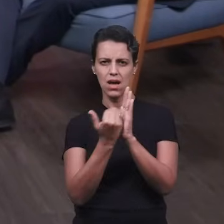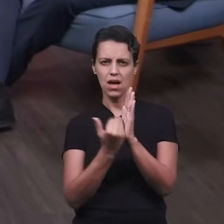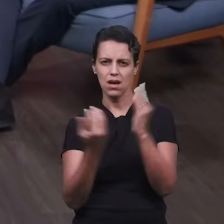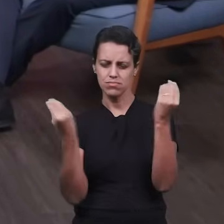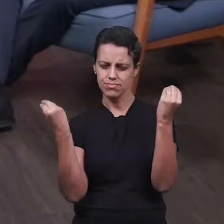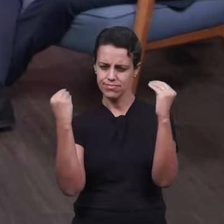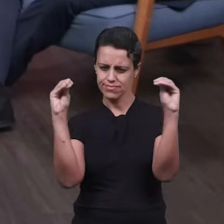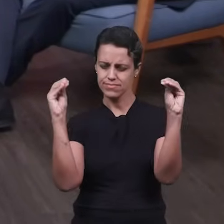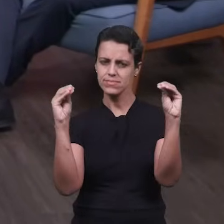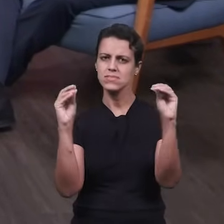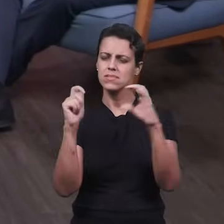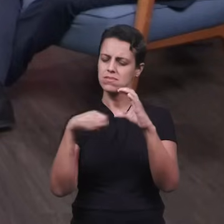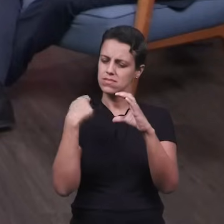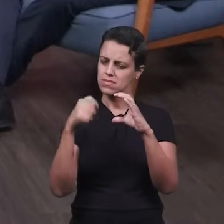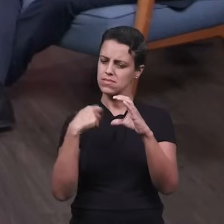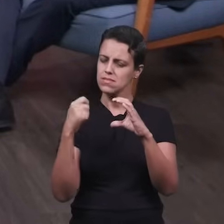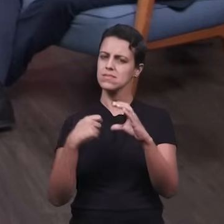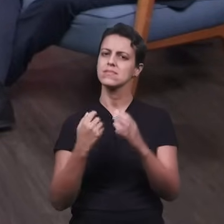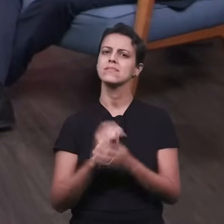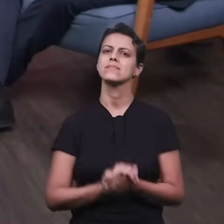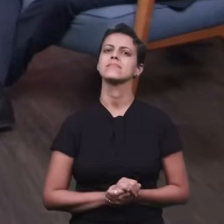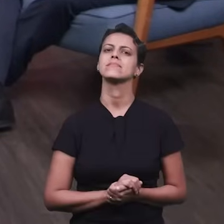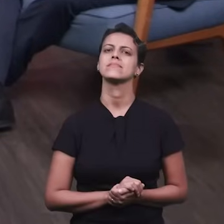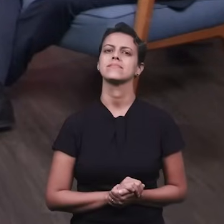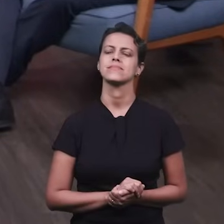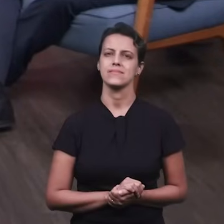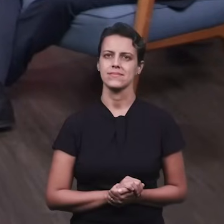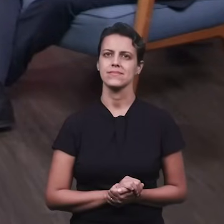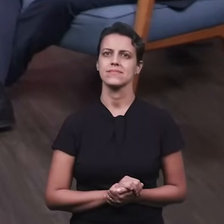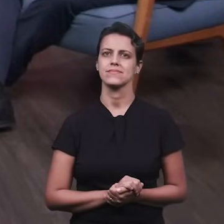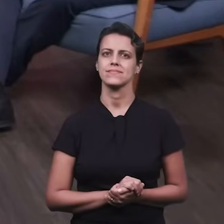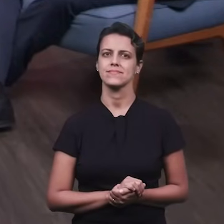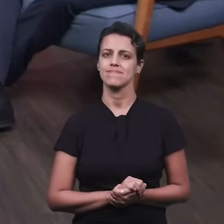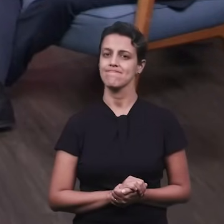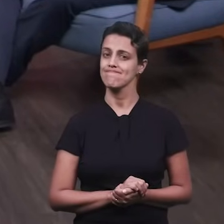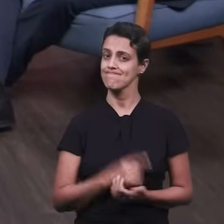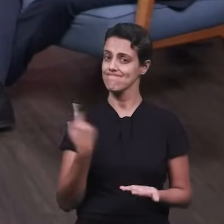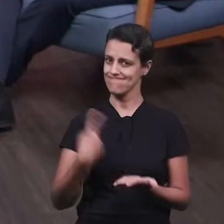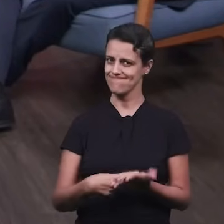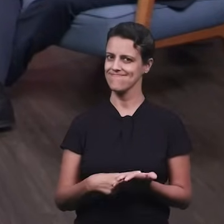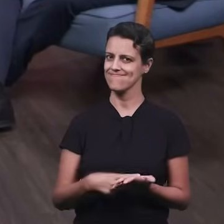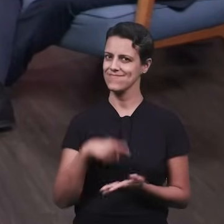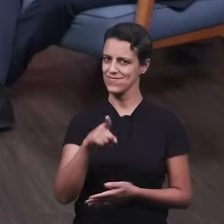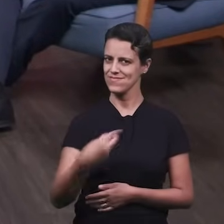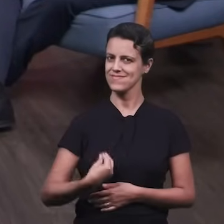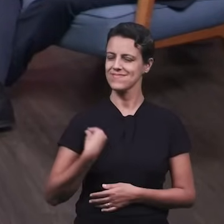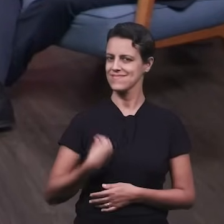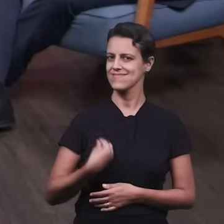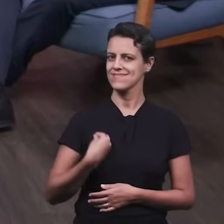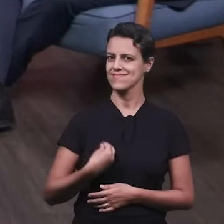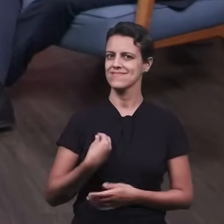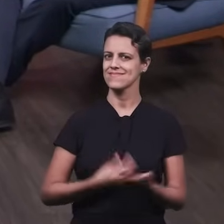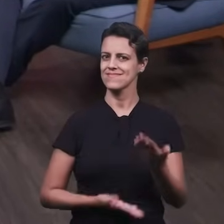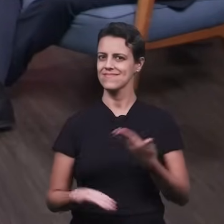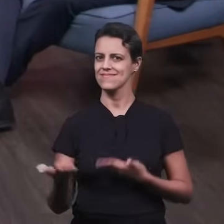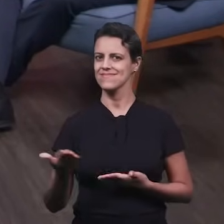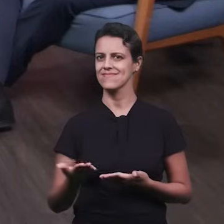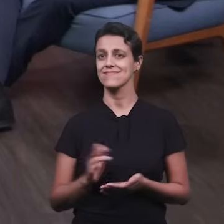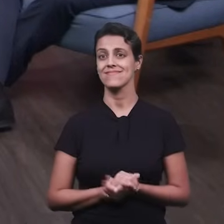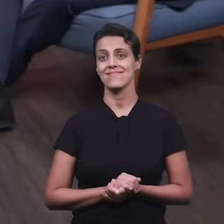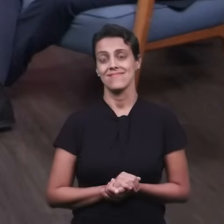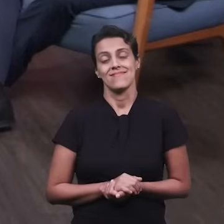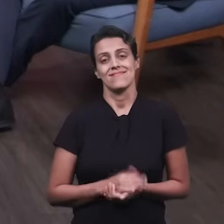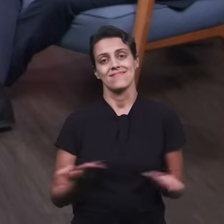organizamos e colocamos aqui na própria dinâmica do programa da semana que vem, tá bom? Então, contamos com a sua